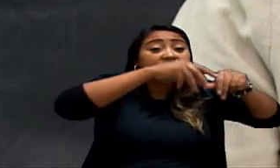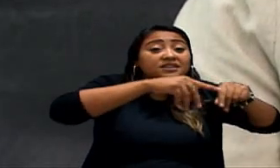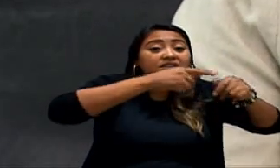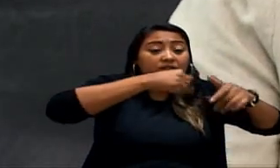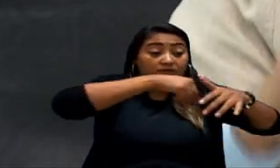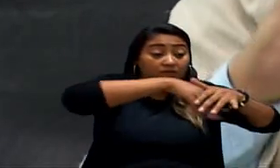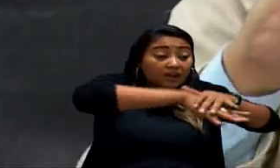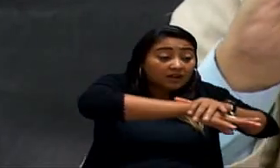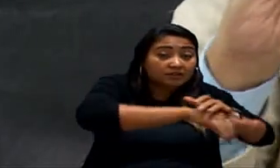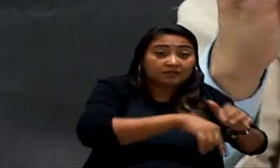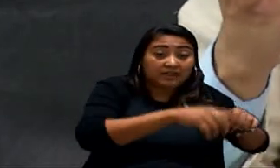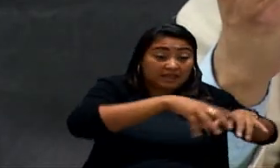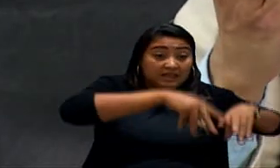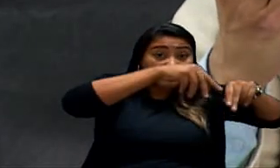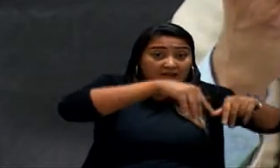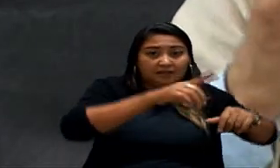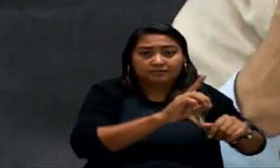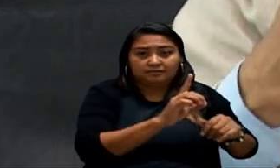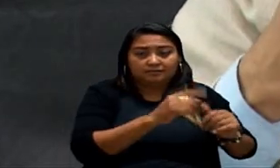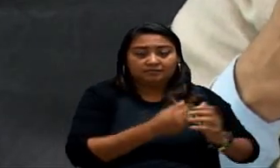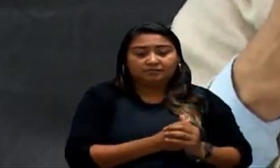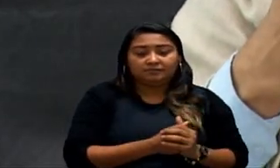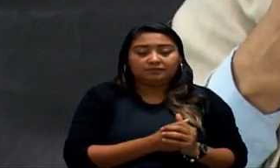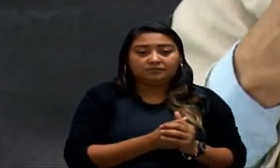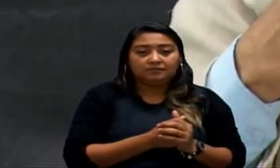terra. Só que para...